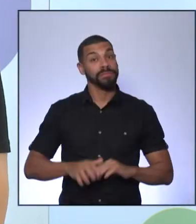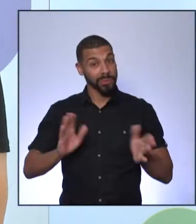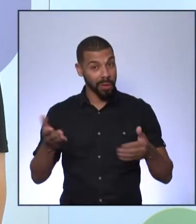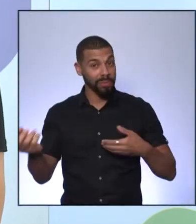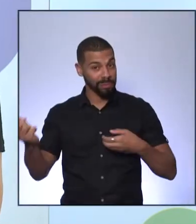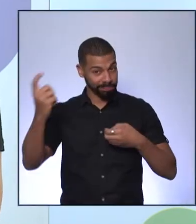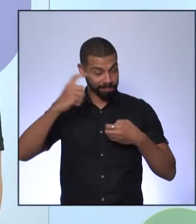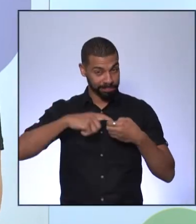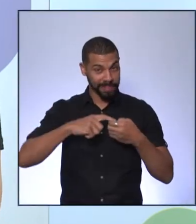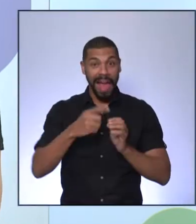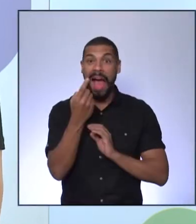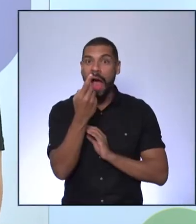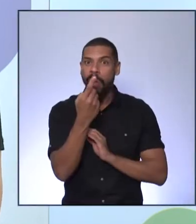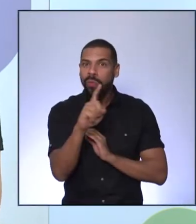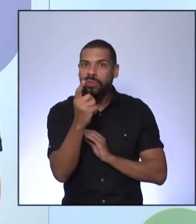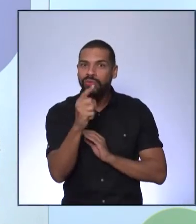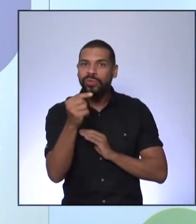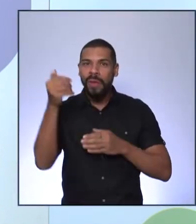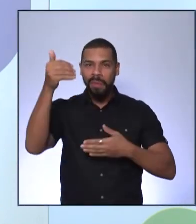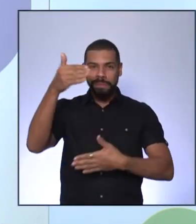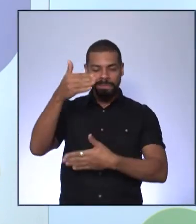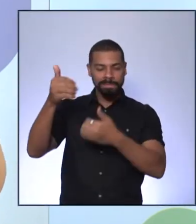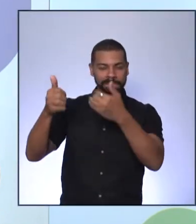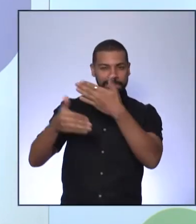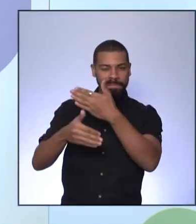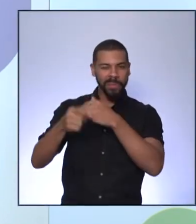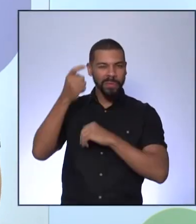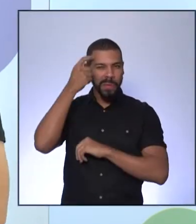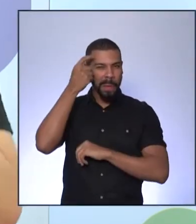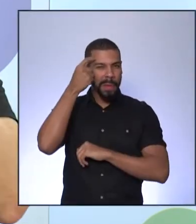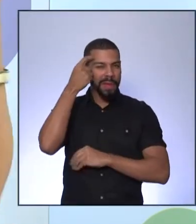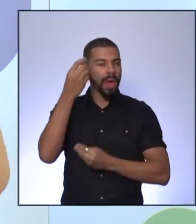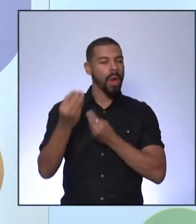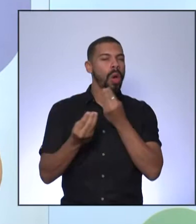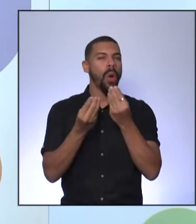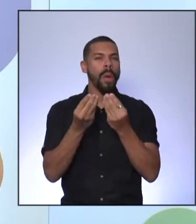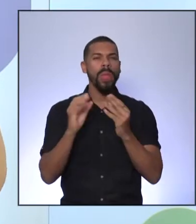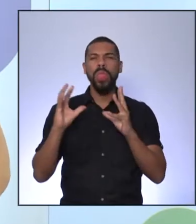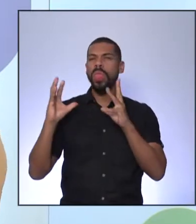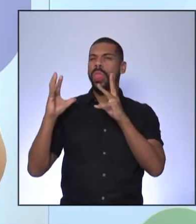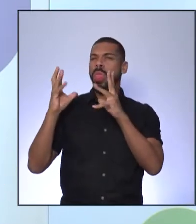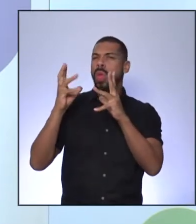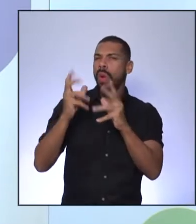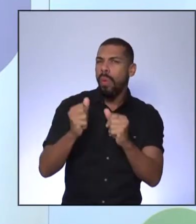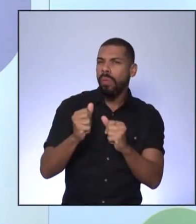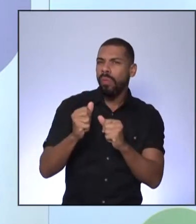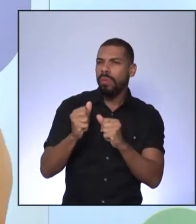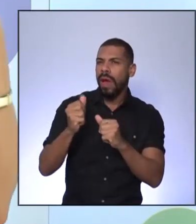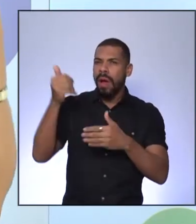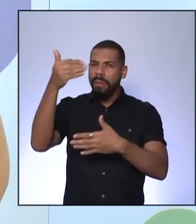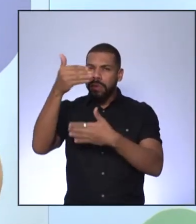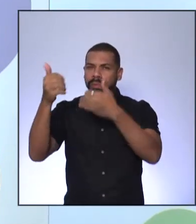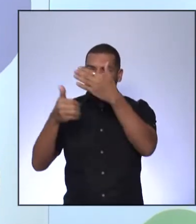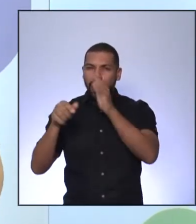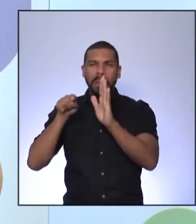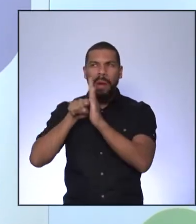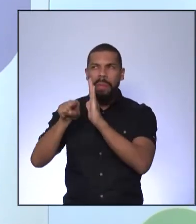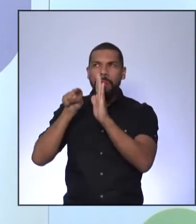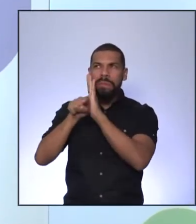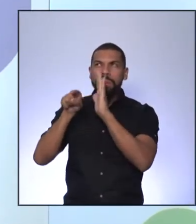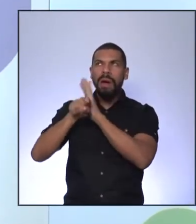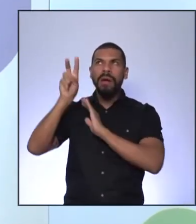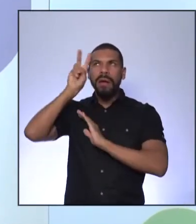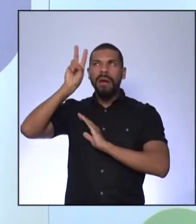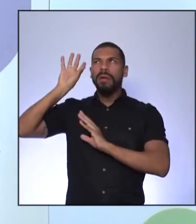Voltando. A última tela, vocês vão pensar em tudo que vocês viram nessas enquetes, nas afinidades que